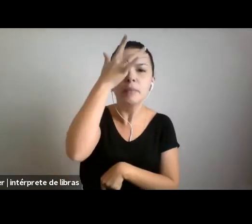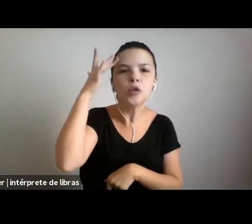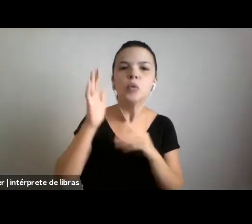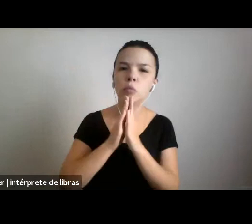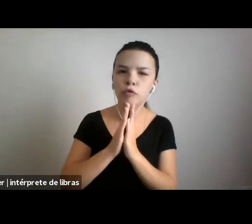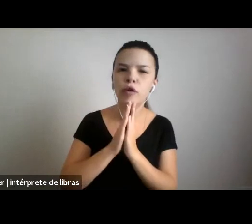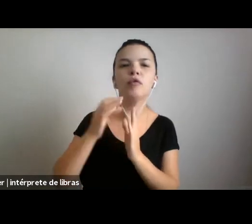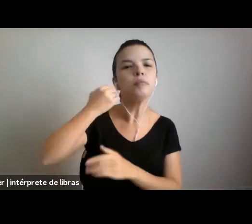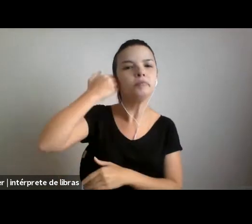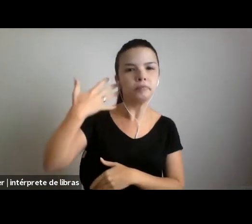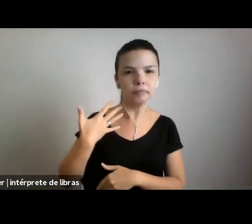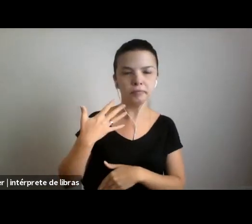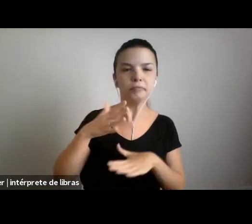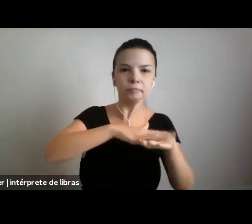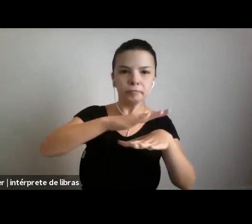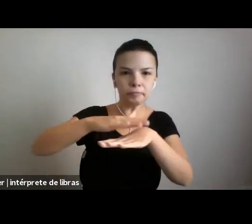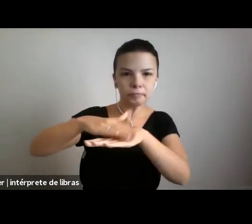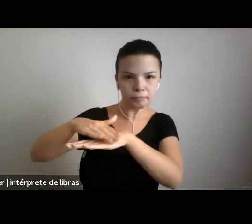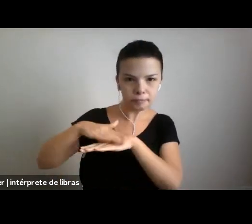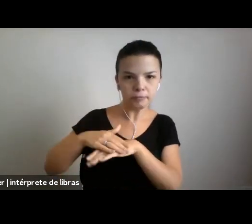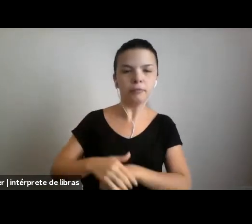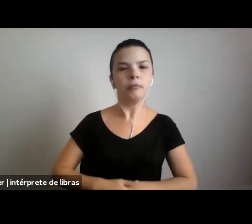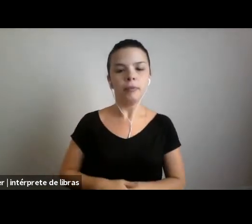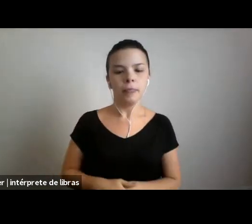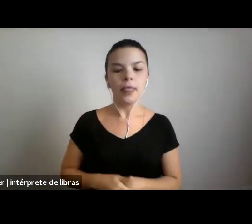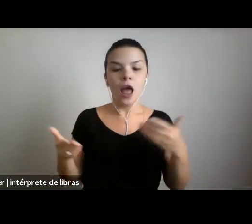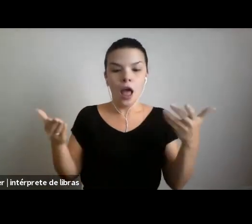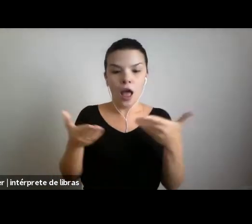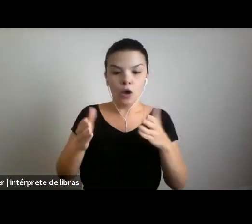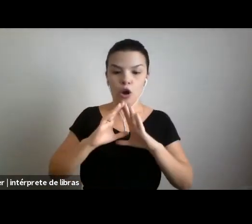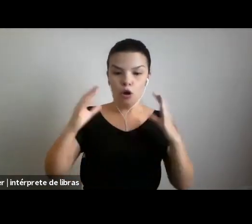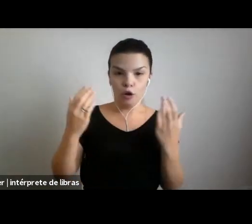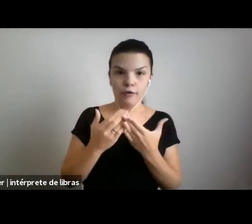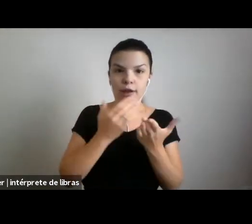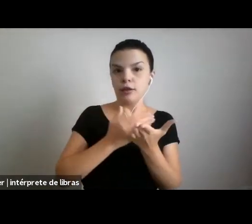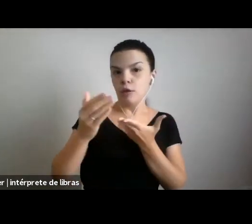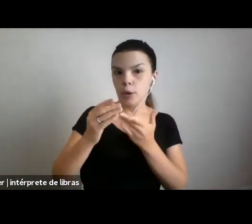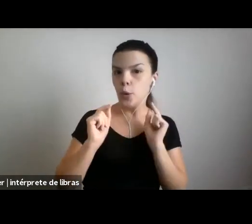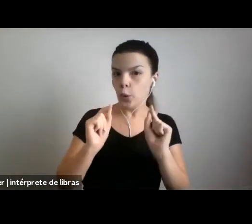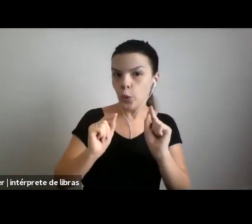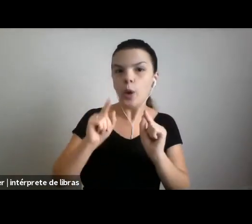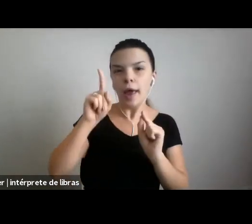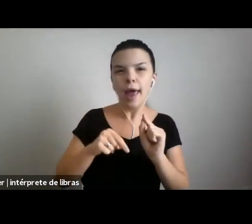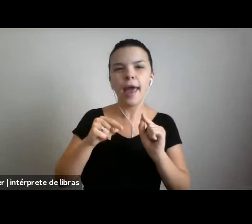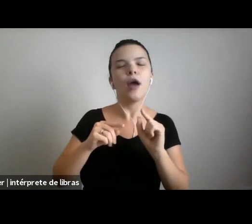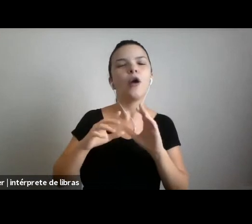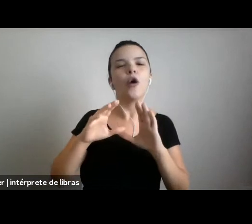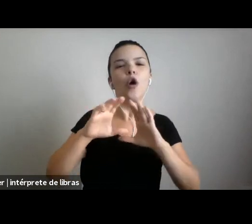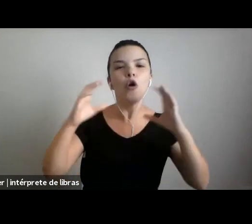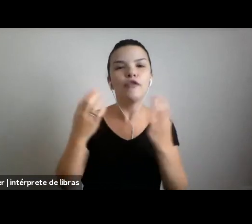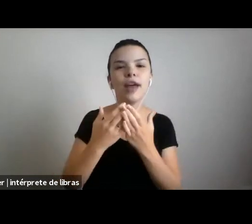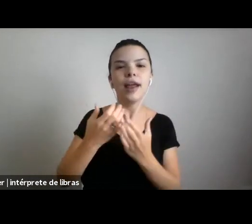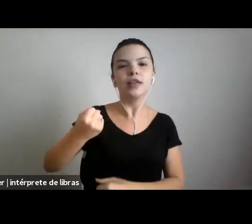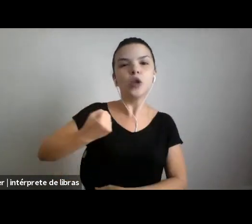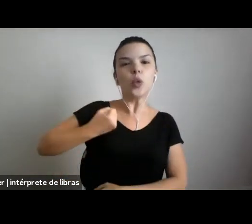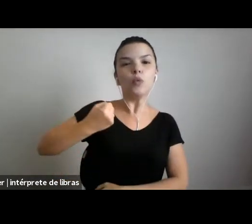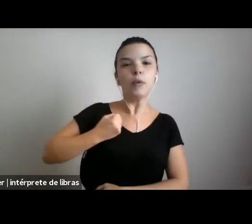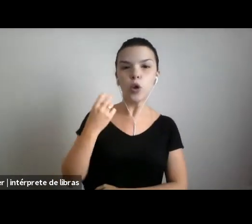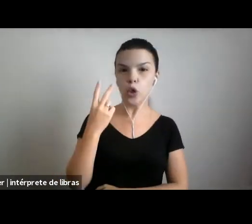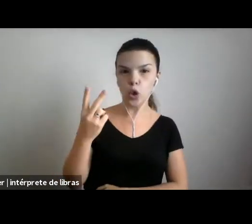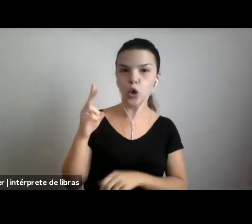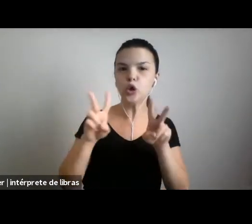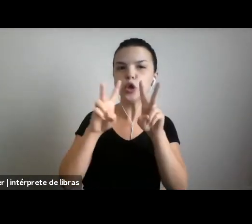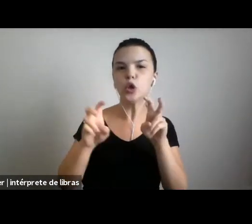iniciarem suas falas. A atividade que estamos iniciando agora é a Conferência 2,